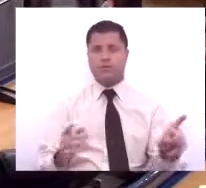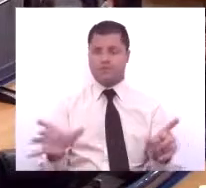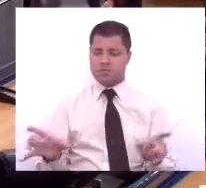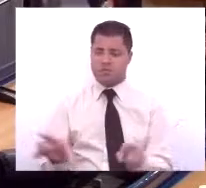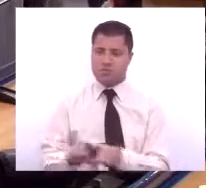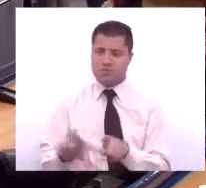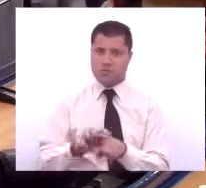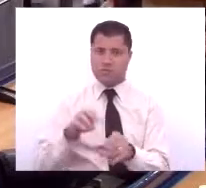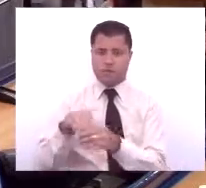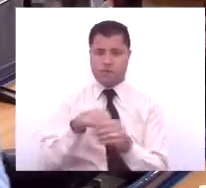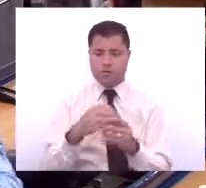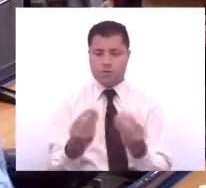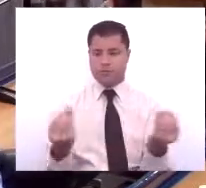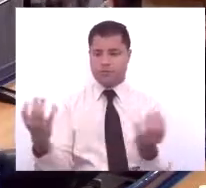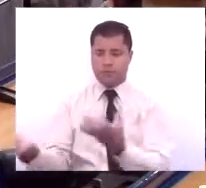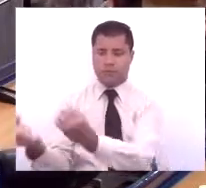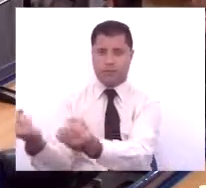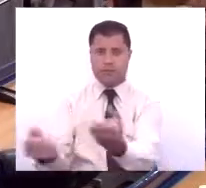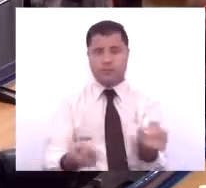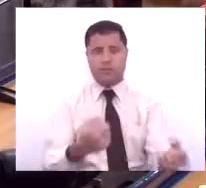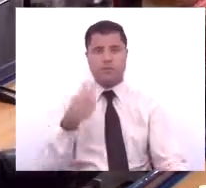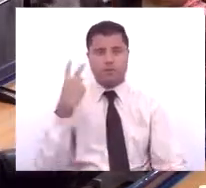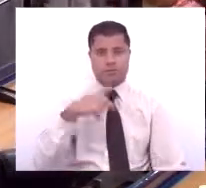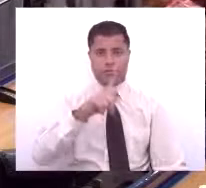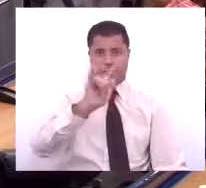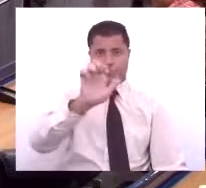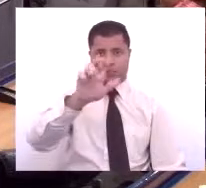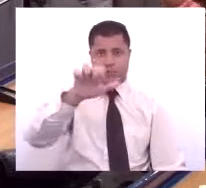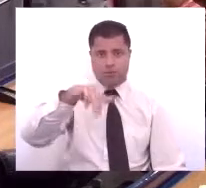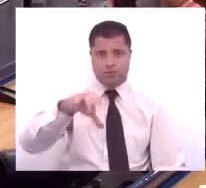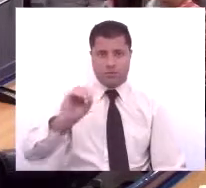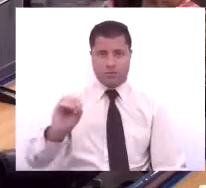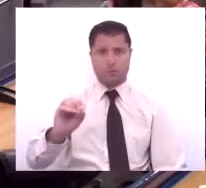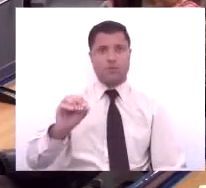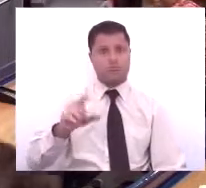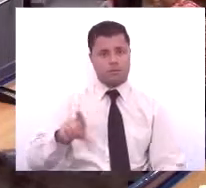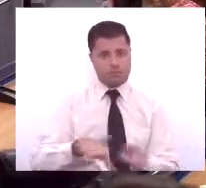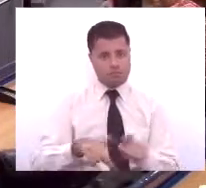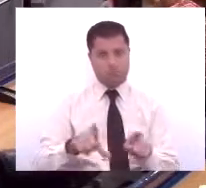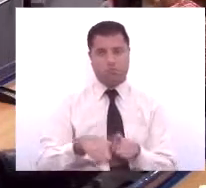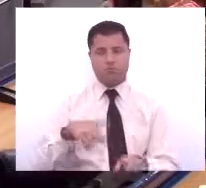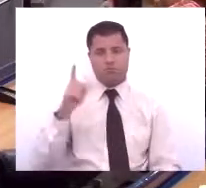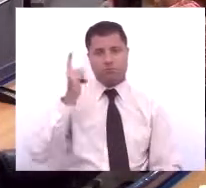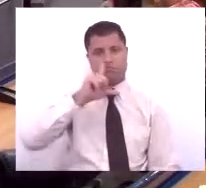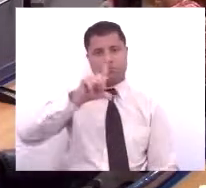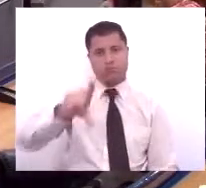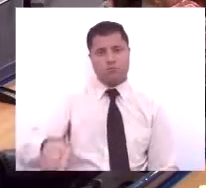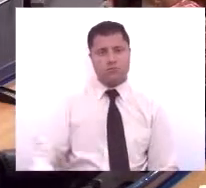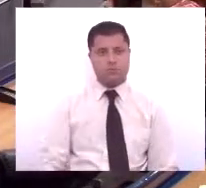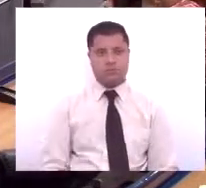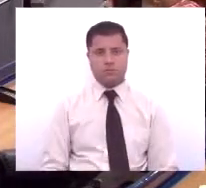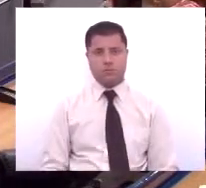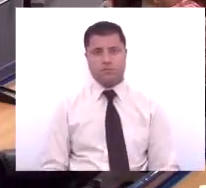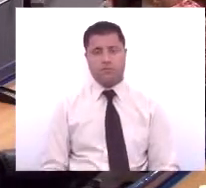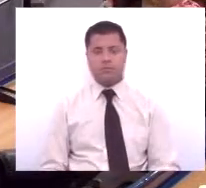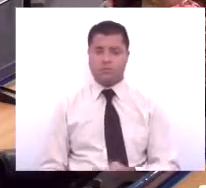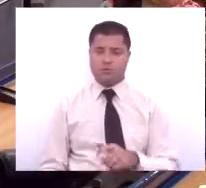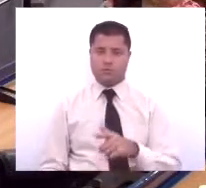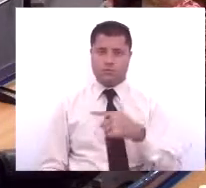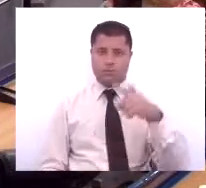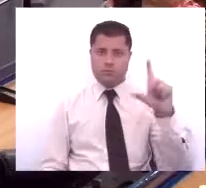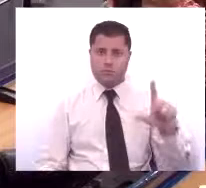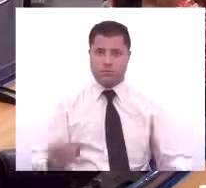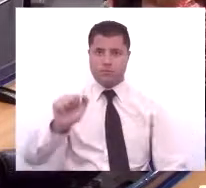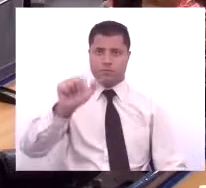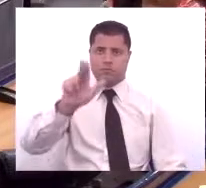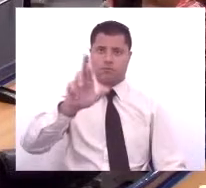expressiva, parabenizar o vereador Gileno, que está na casa pela sua eleição, o Auriel, eleito, que